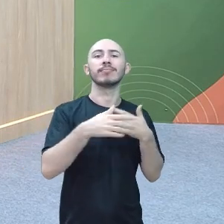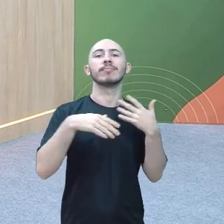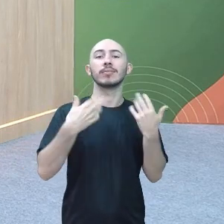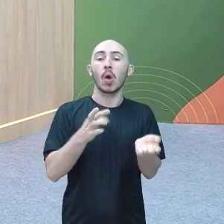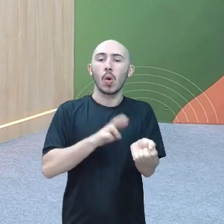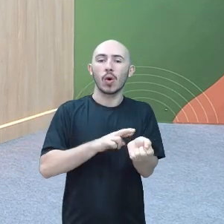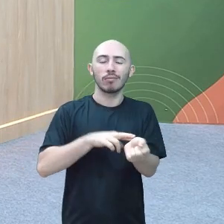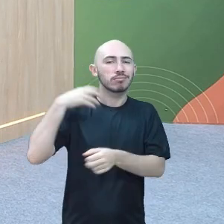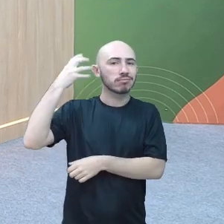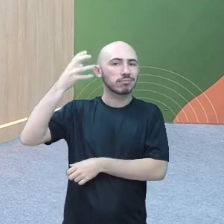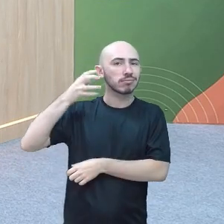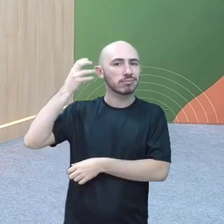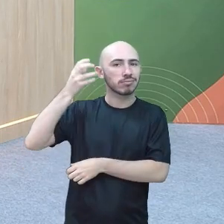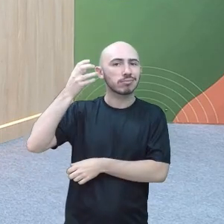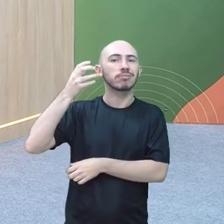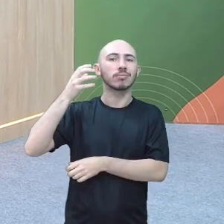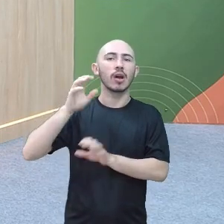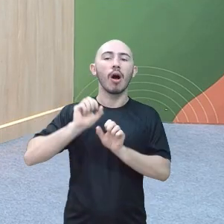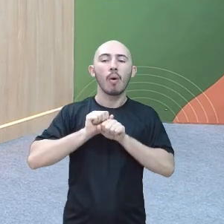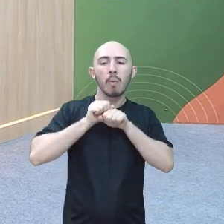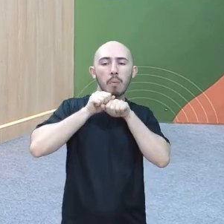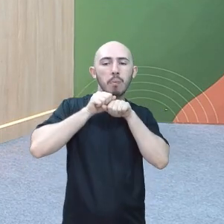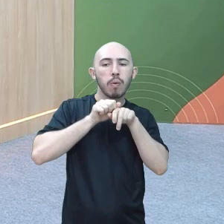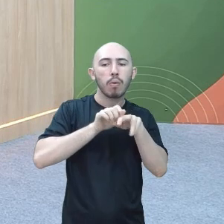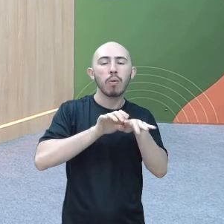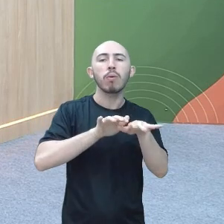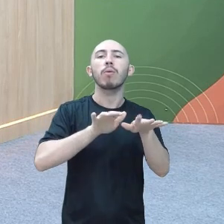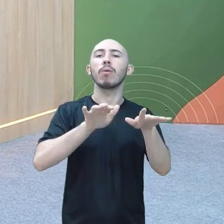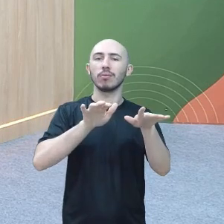passa a se tornar